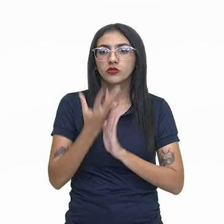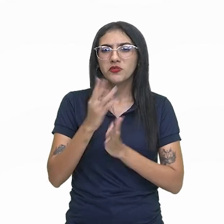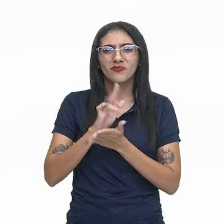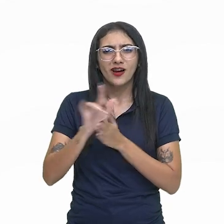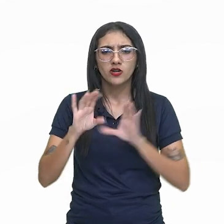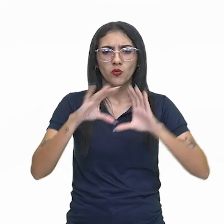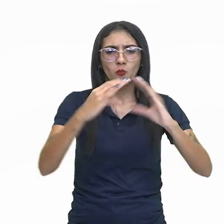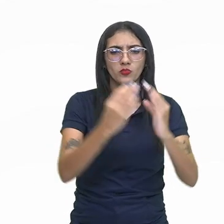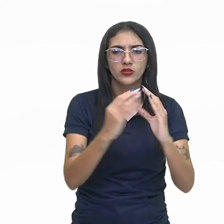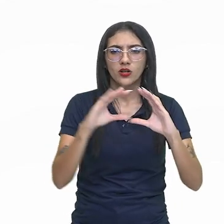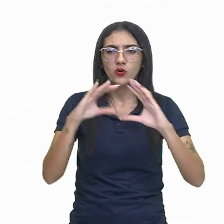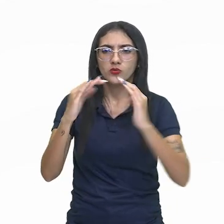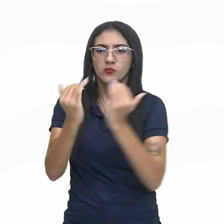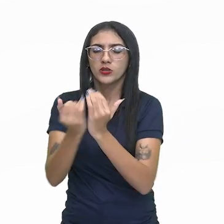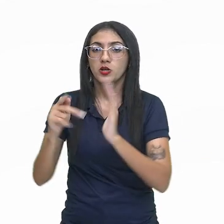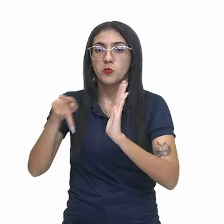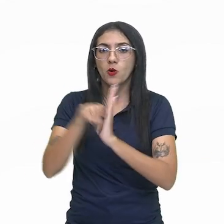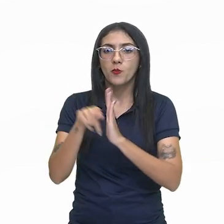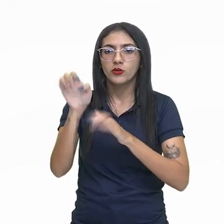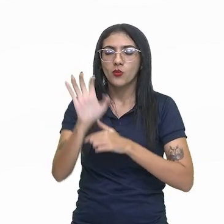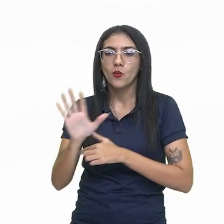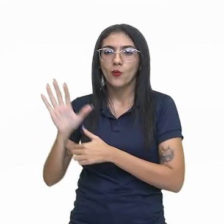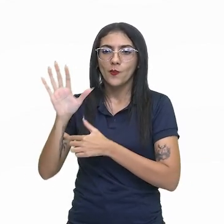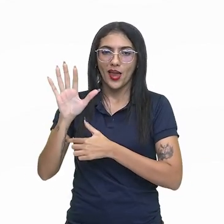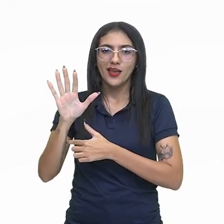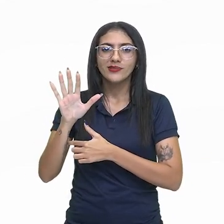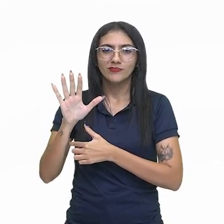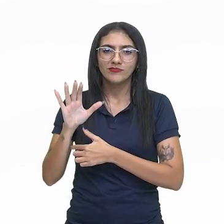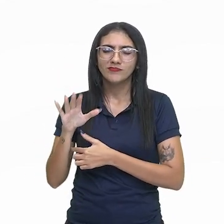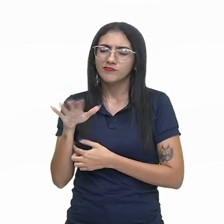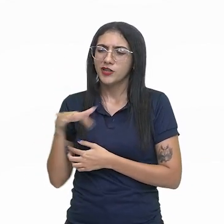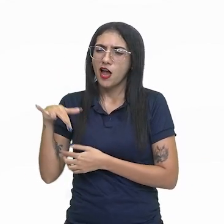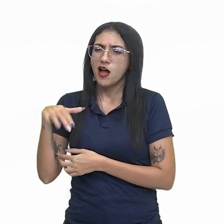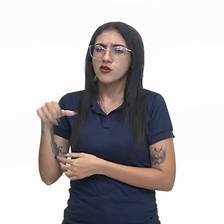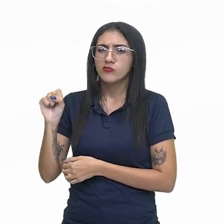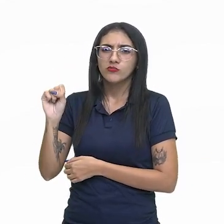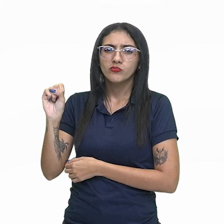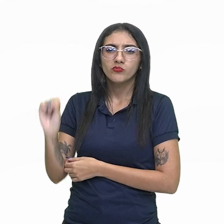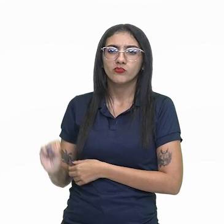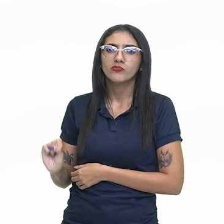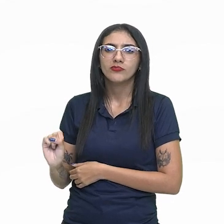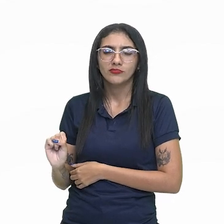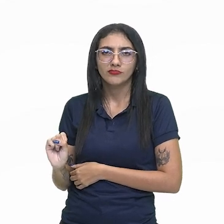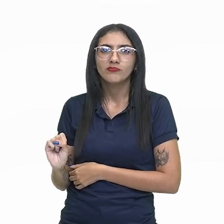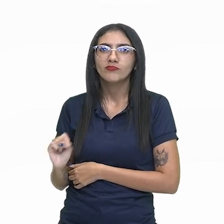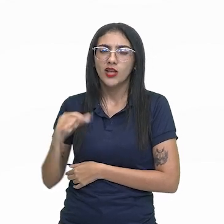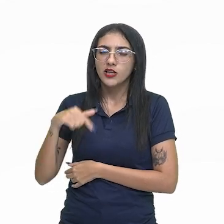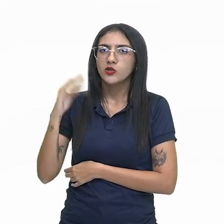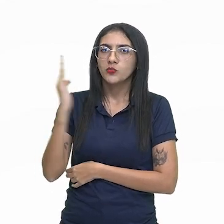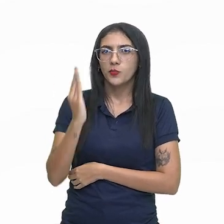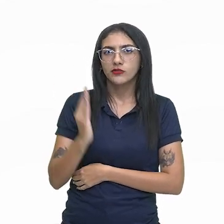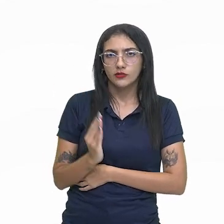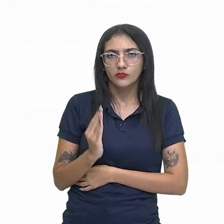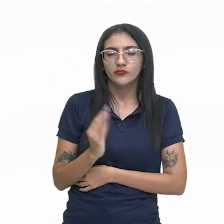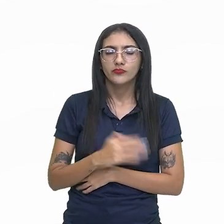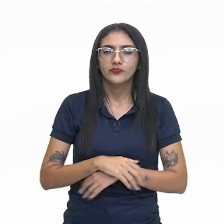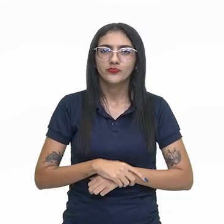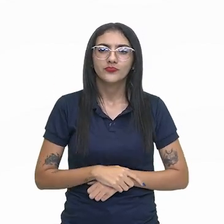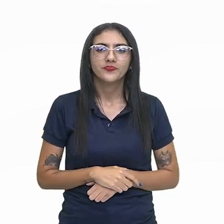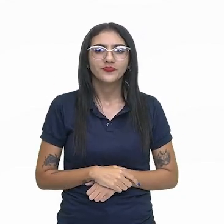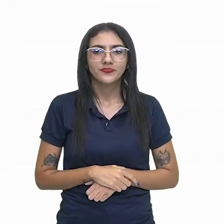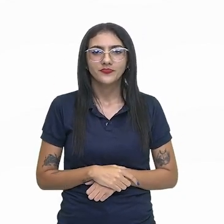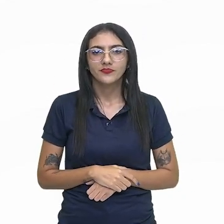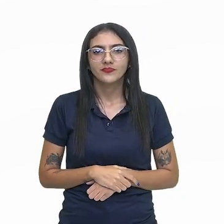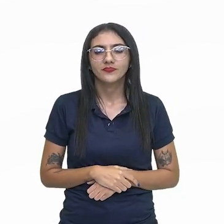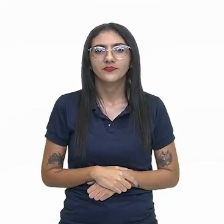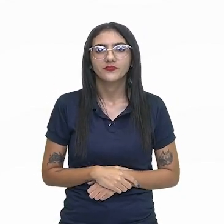comunidades europeias, né, que a gente percebe ali em várias cidades do sul aqui do Brasil. E